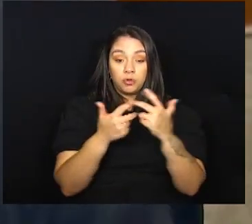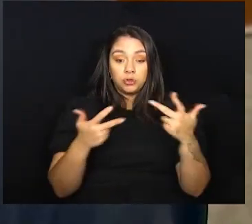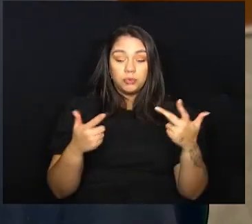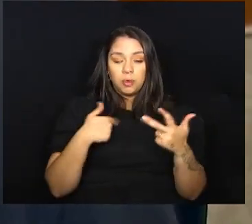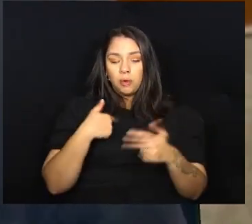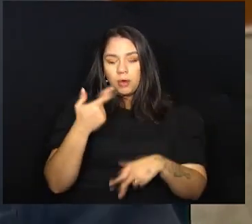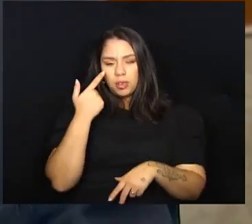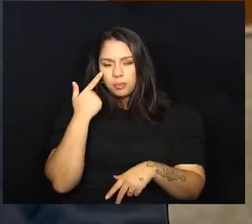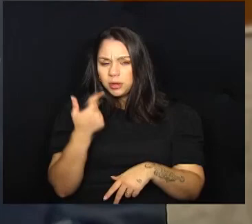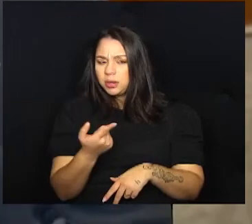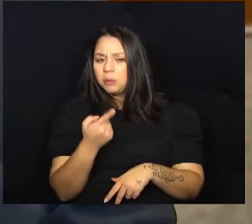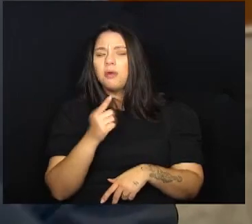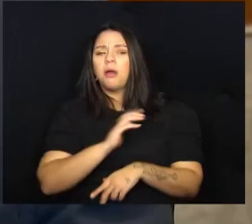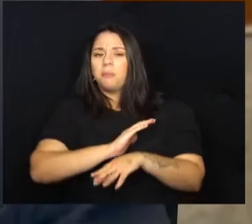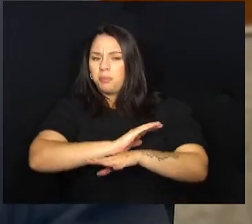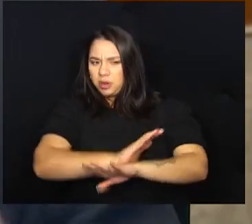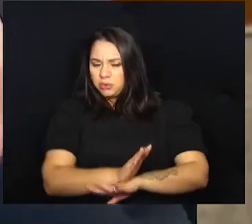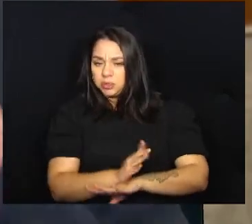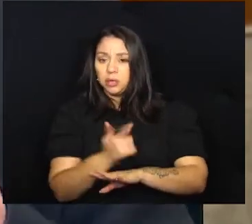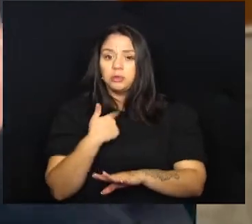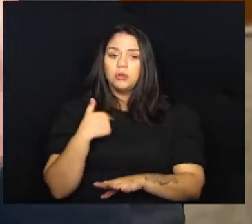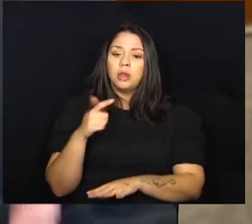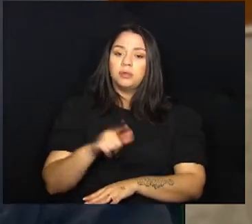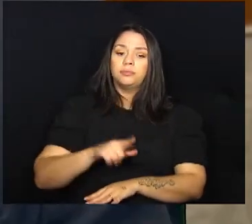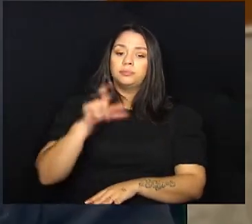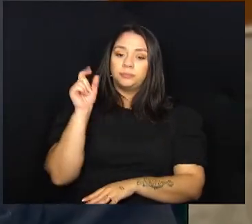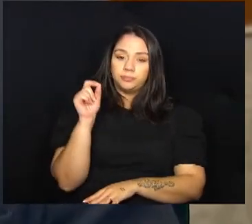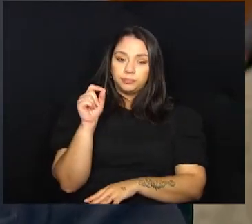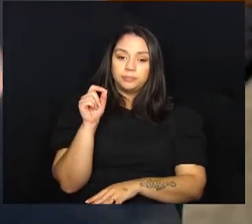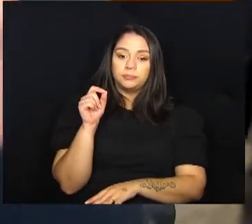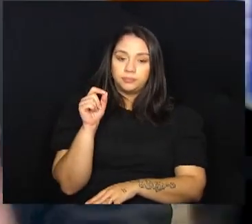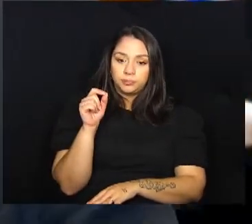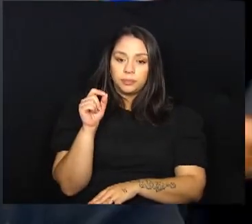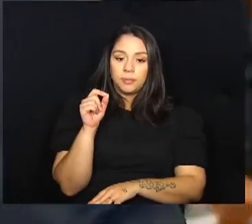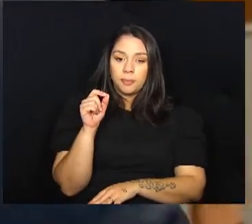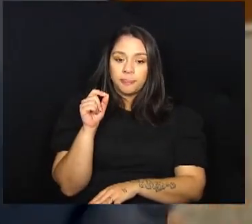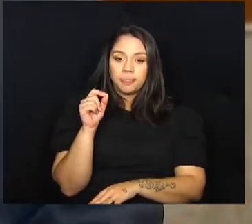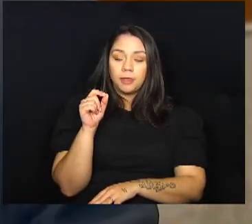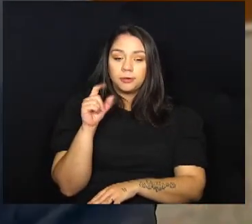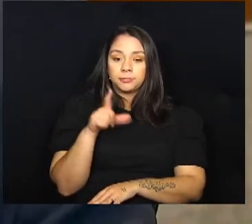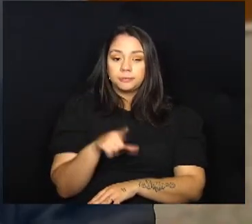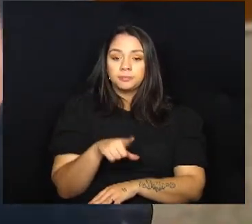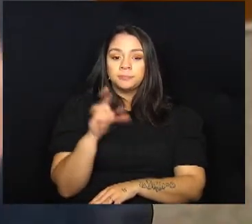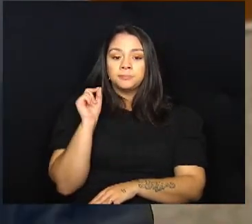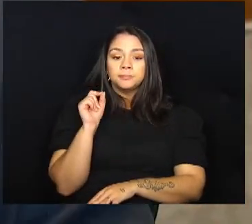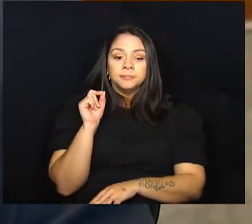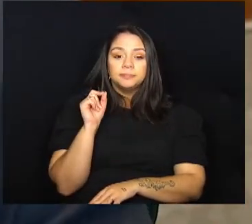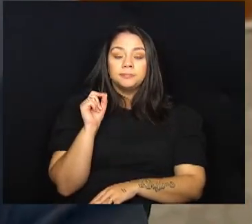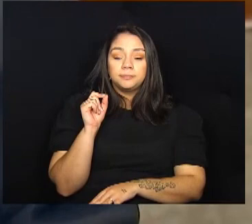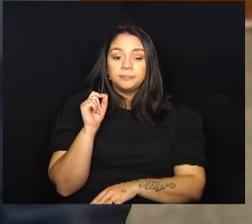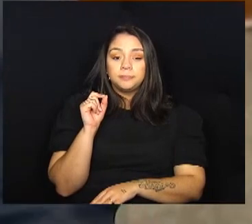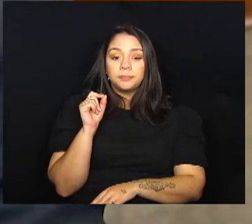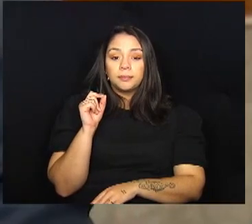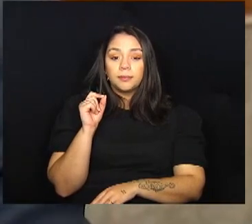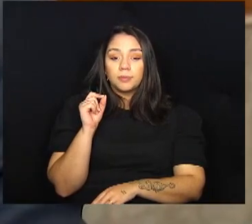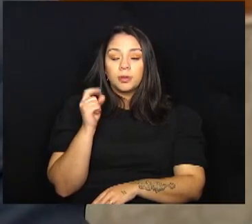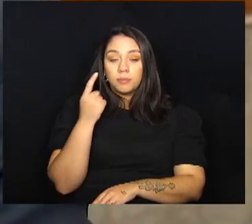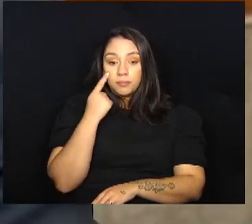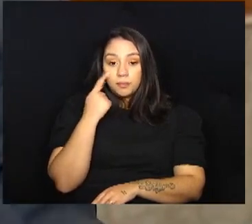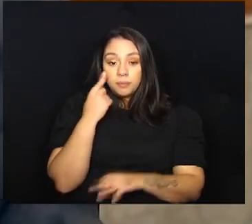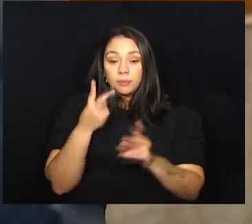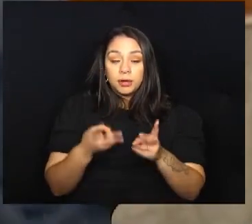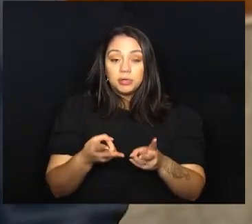tipo de preconceito. Foi quando eu tomei essa posição aí, vendo essa